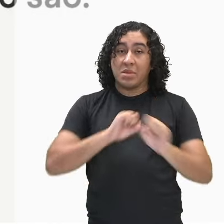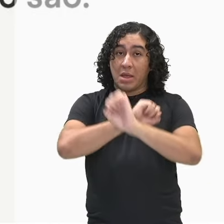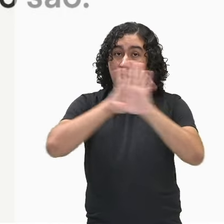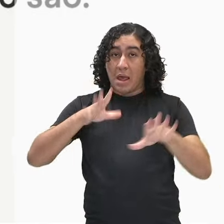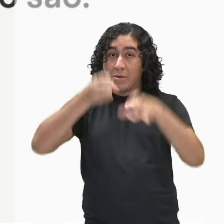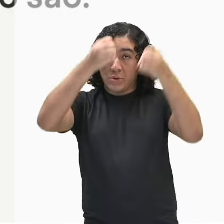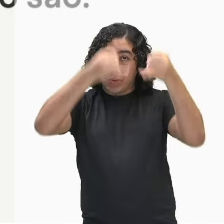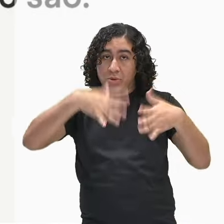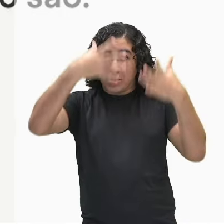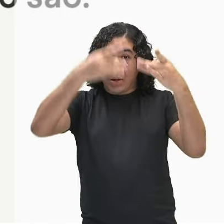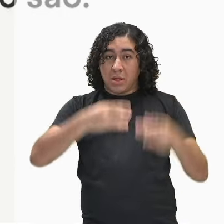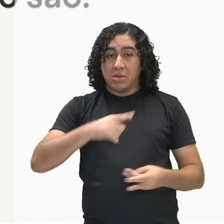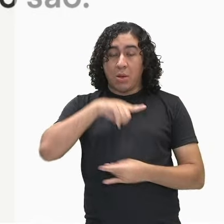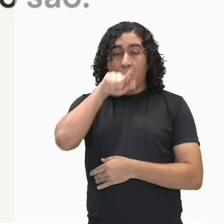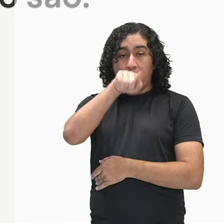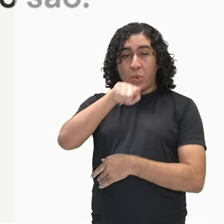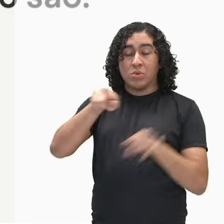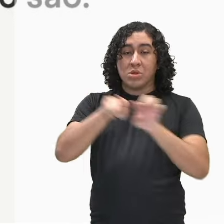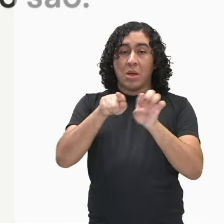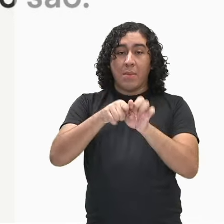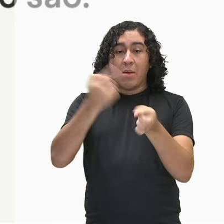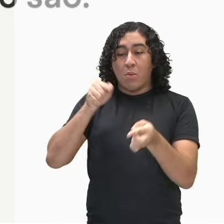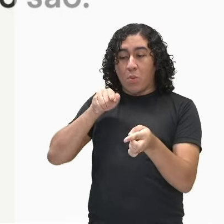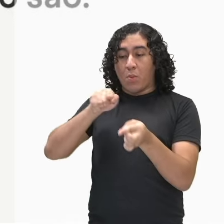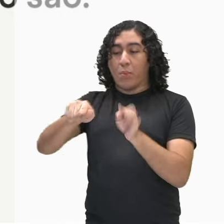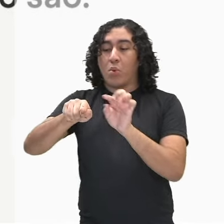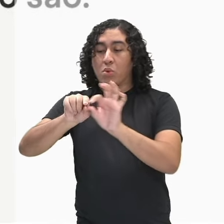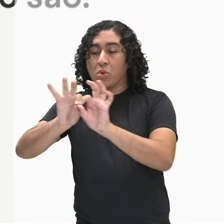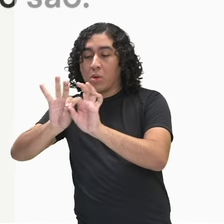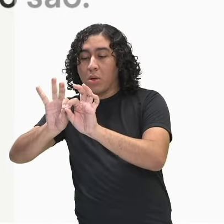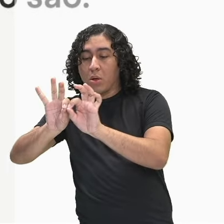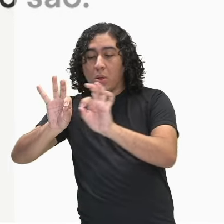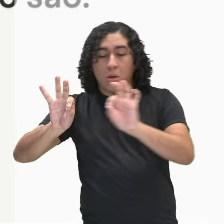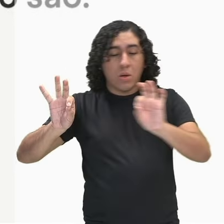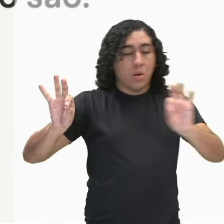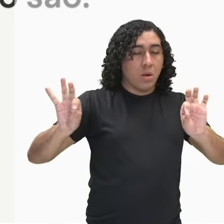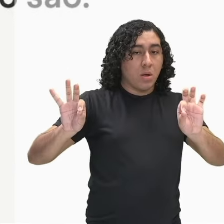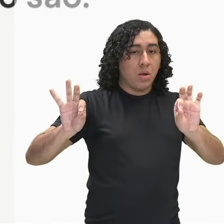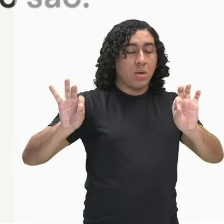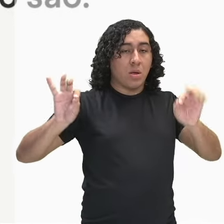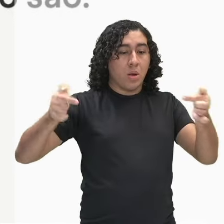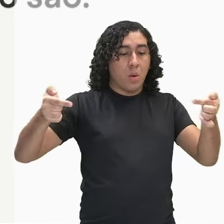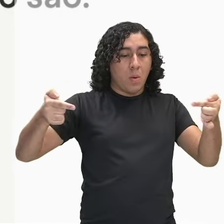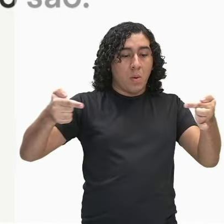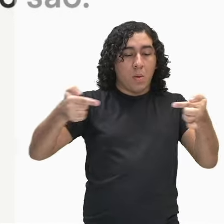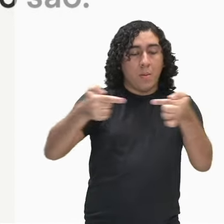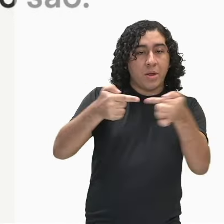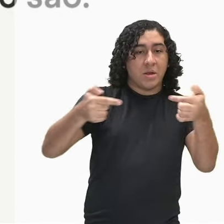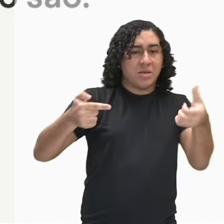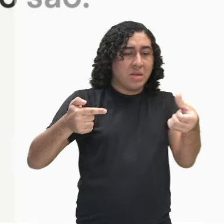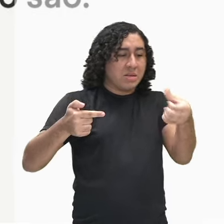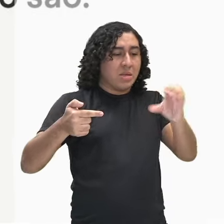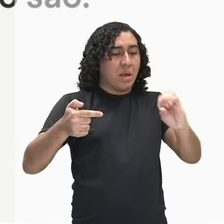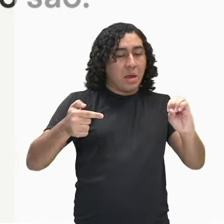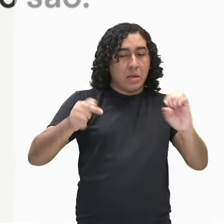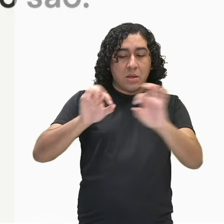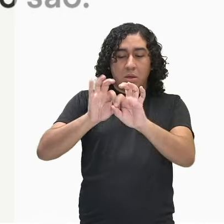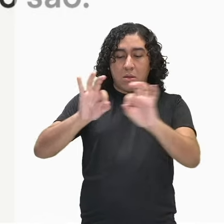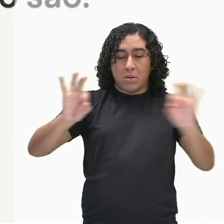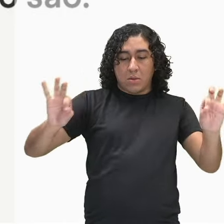aqui os pontinhos, aqui também, ó. Se eu pego o ponto, eu tenho que ligar aqui aproximadamente 60 a